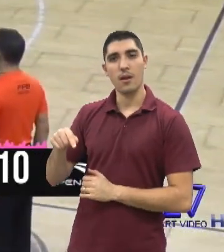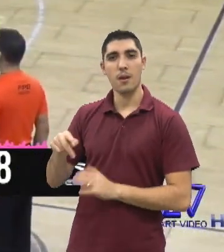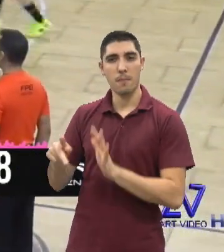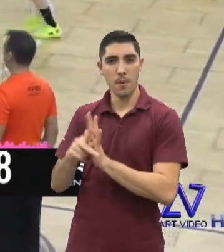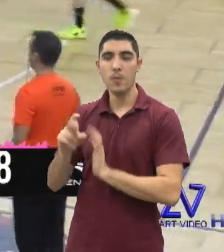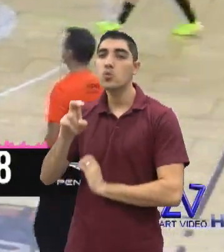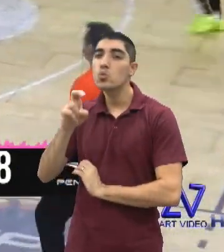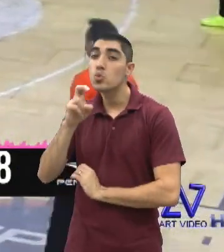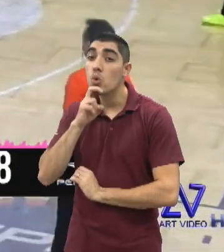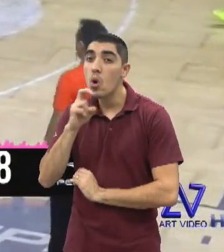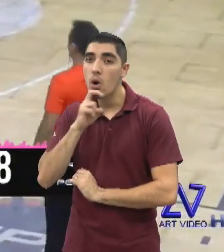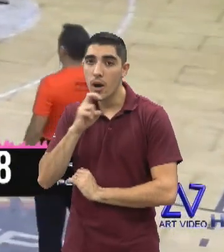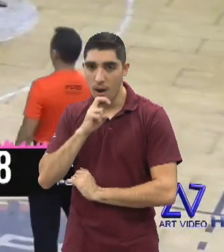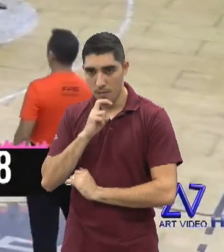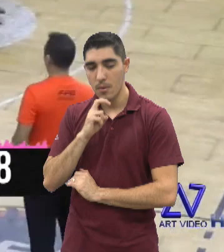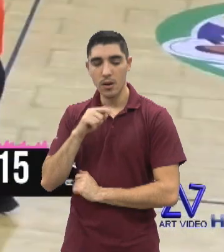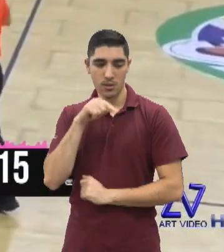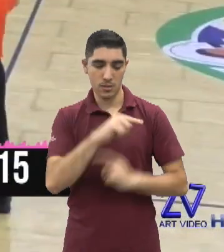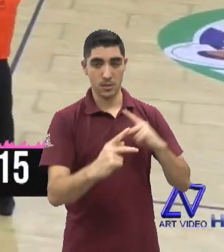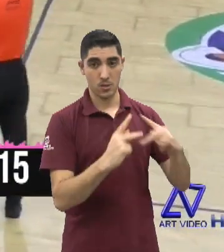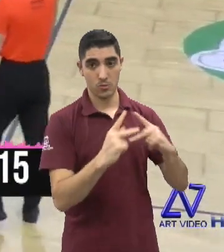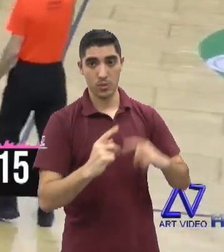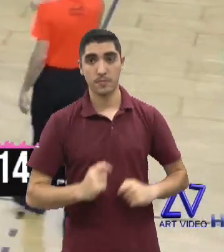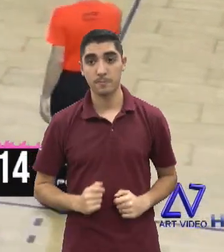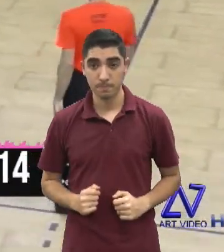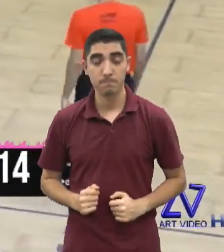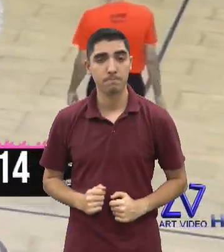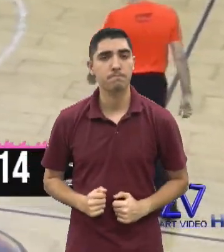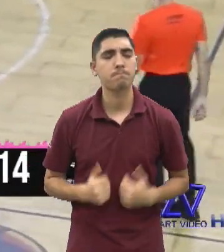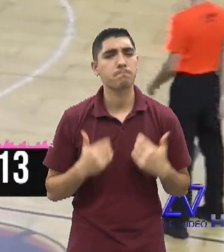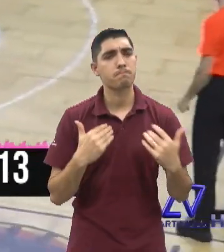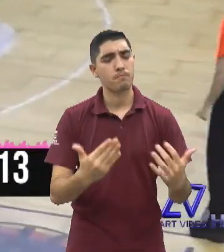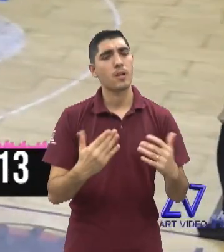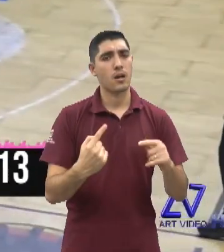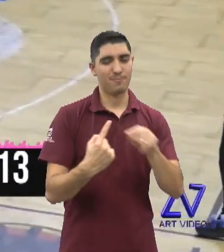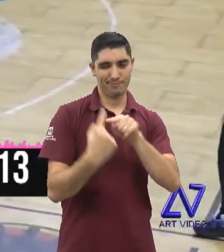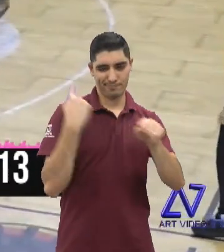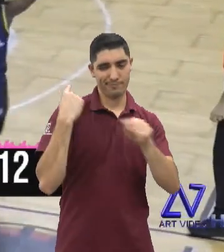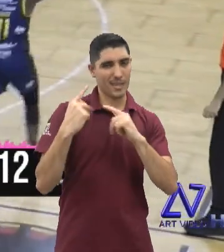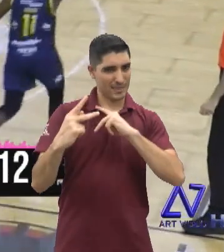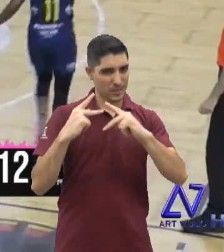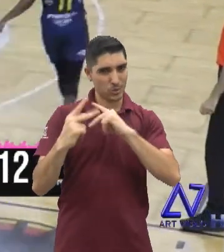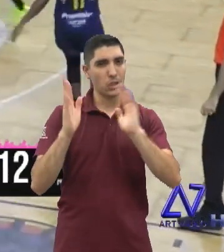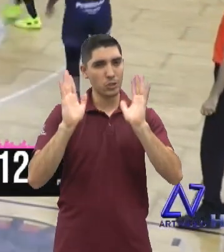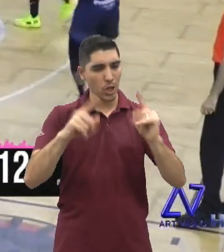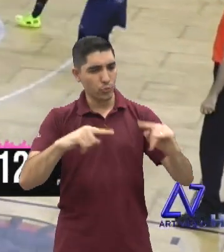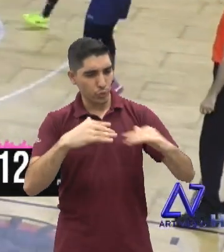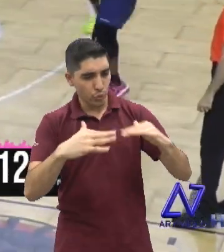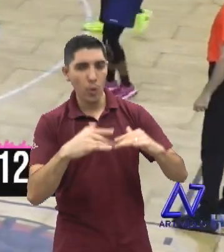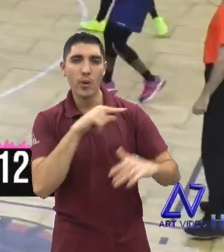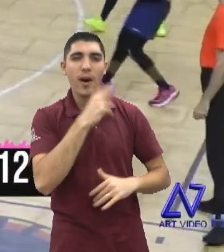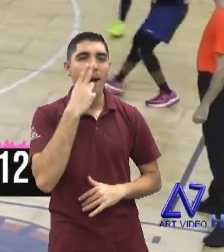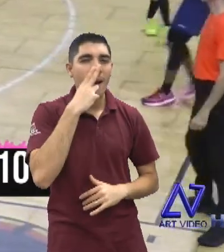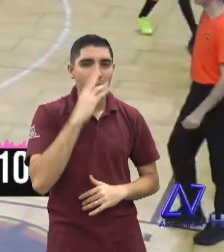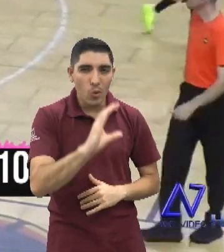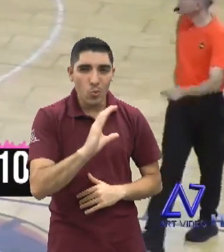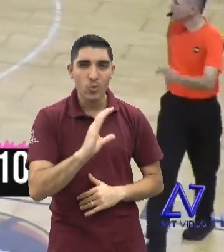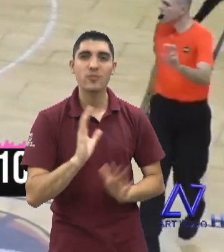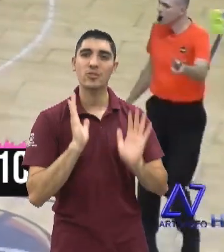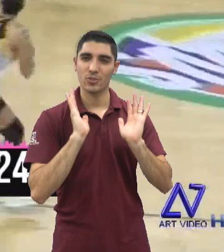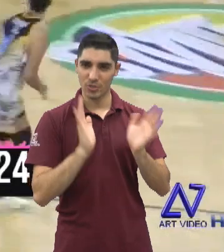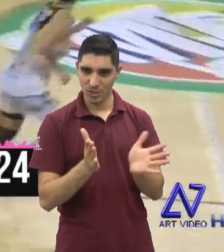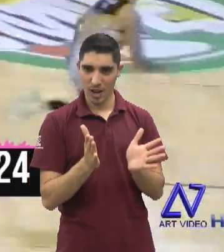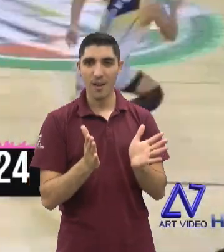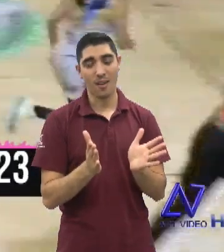Brunão. É importante vitória do São José. O São José que já tinha passeado até contra o Catanduva jogando aqui na primeira fase. Esse jogo foi um pouquinho mais parelho